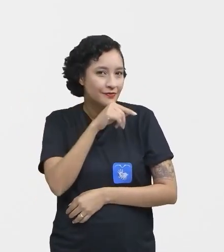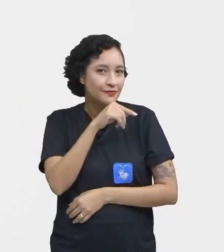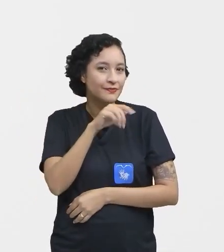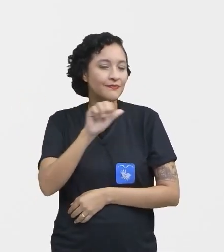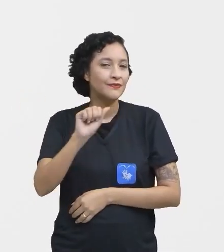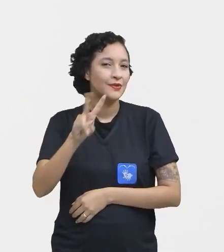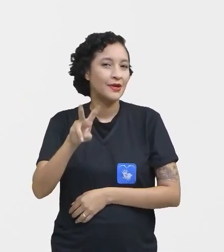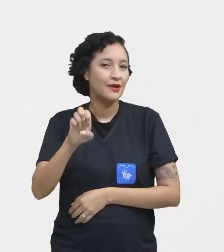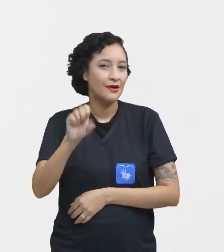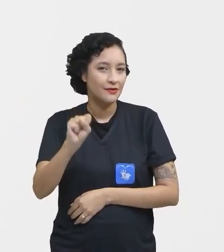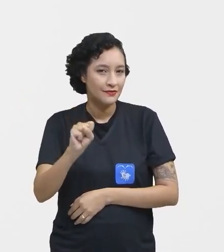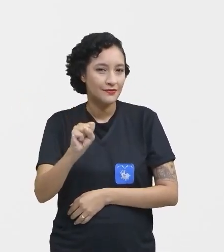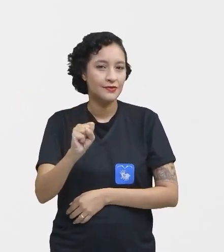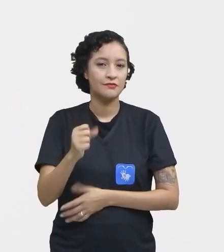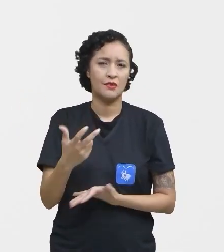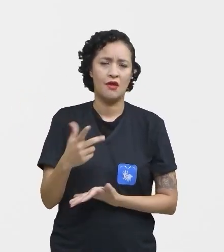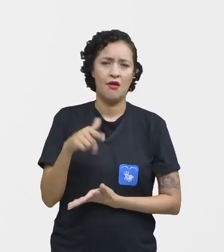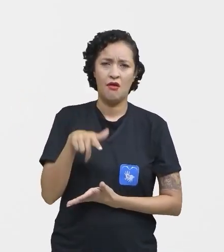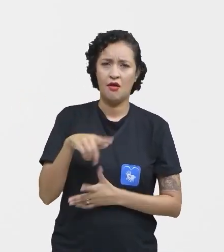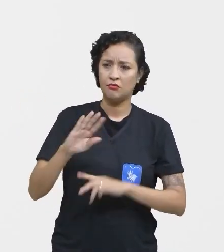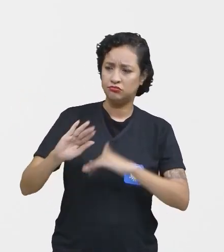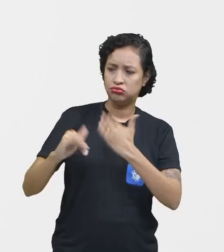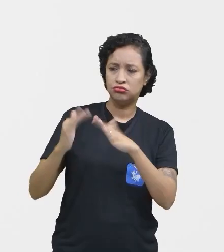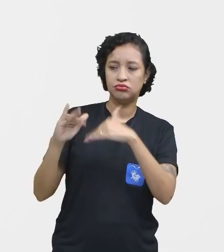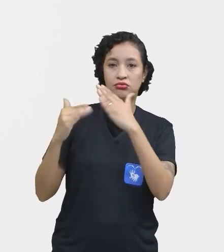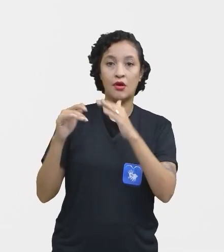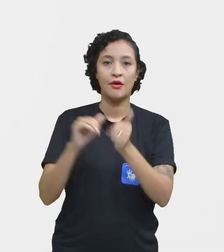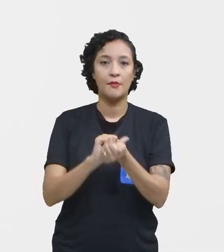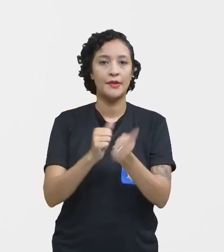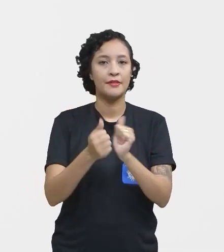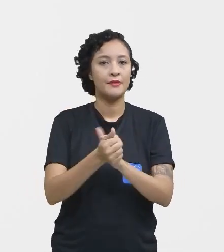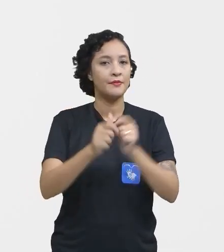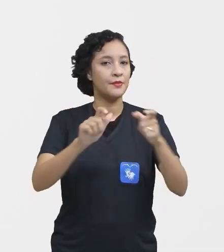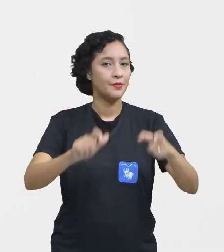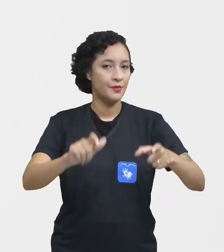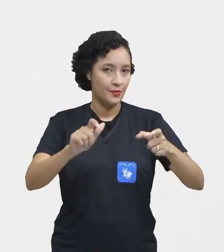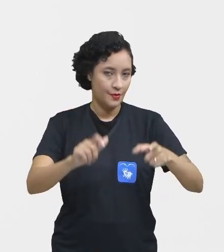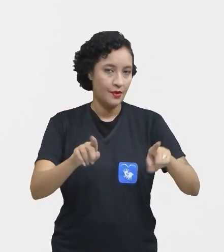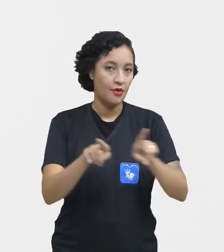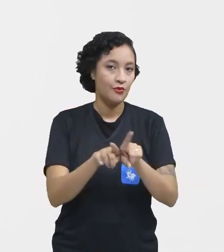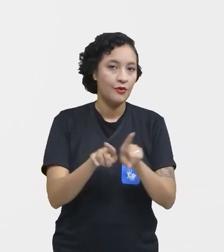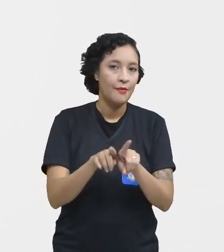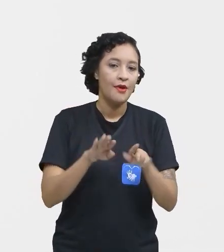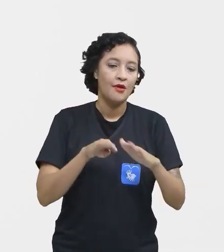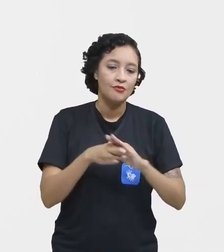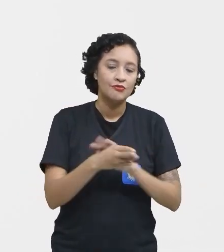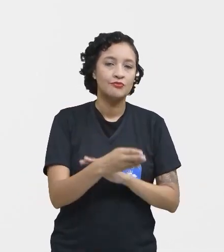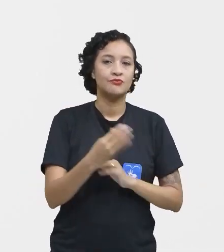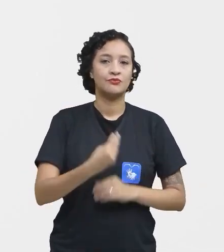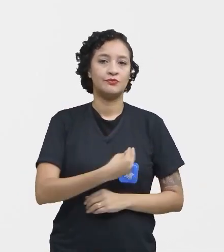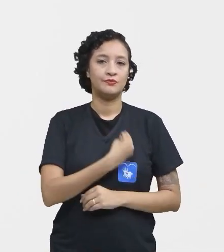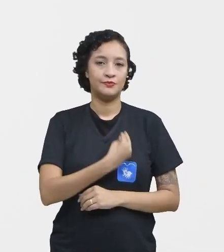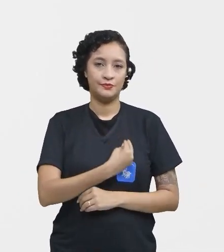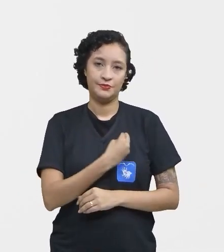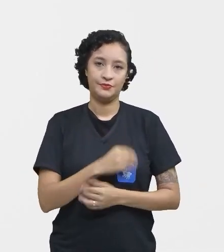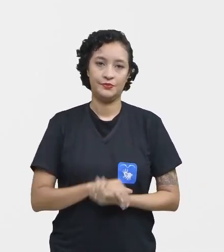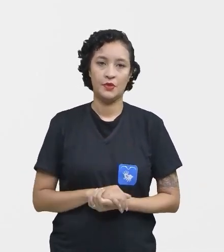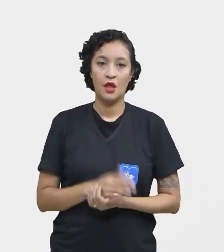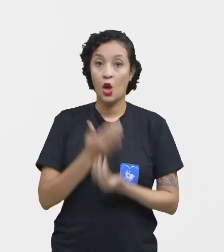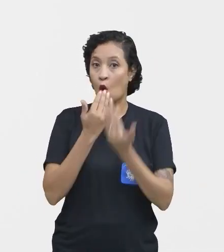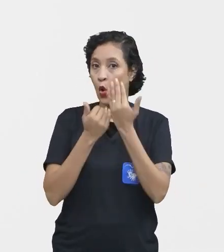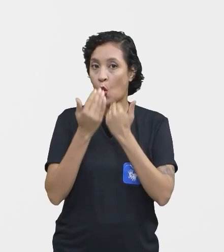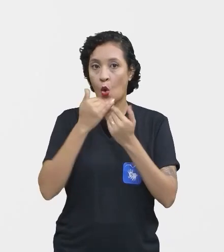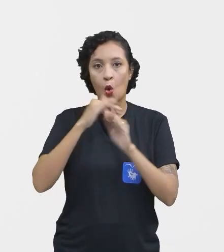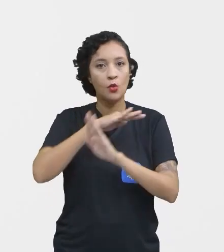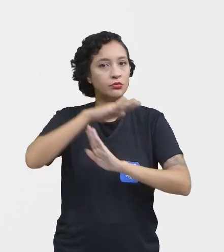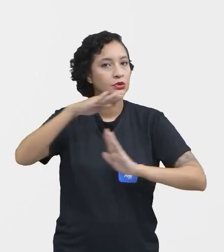aves, elas evoluíram para se adaptar em muitos ambientes e estilos de vida. Elas comem de tudo,